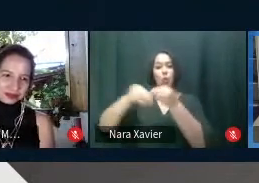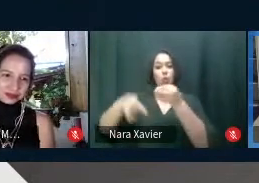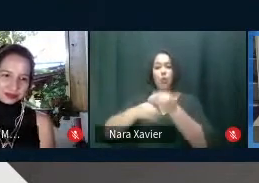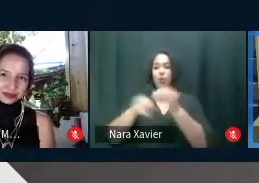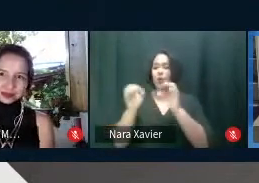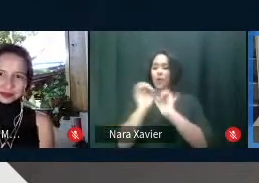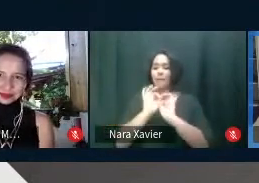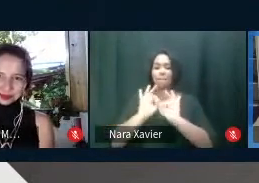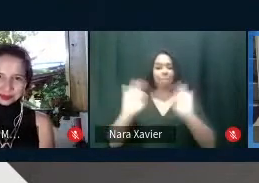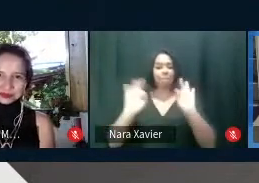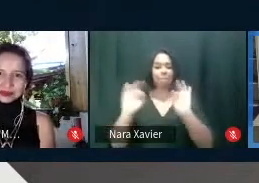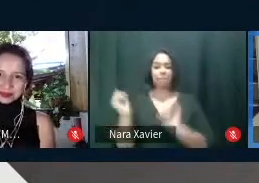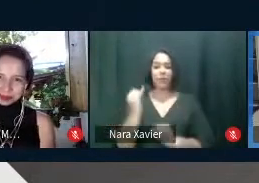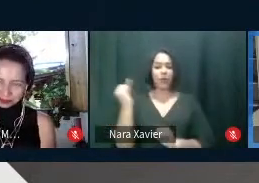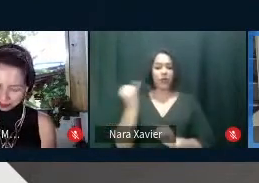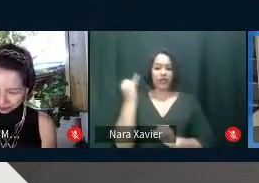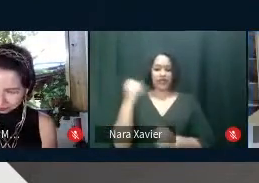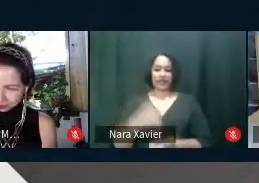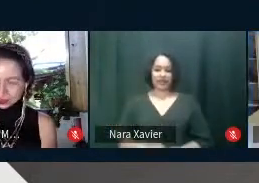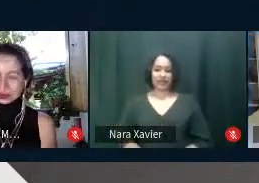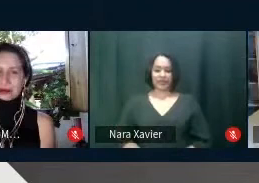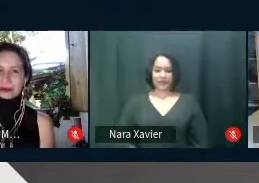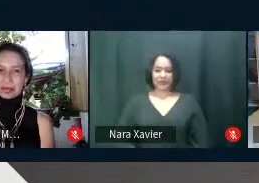para a gente. Tá bom? Gratidão.